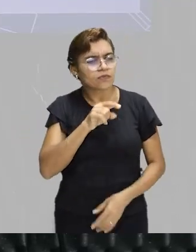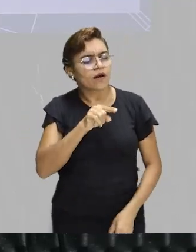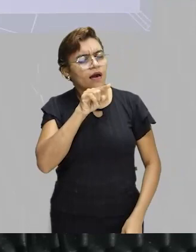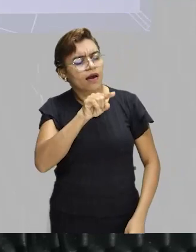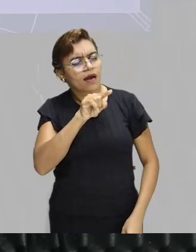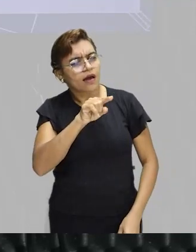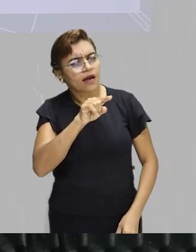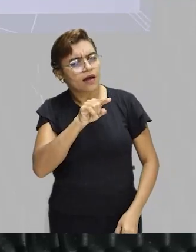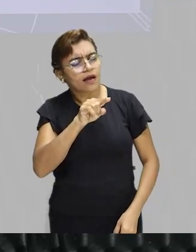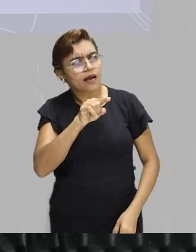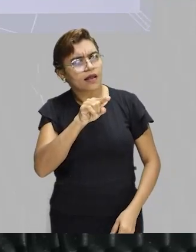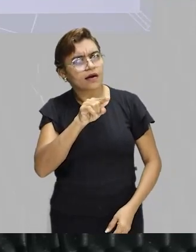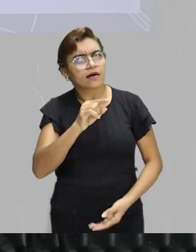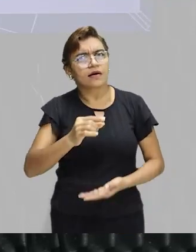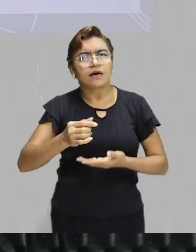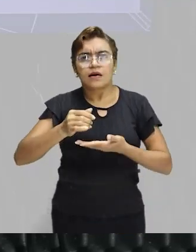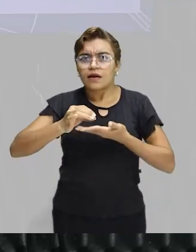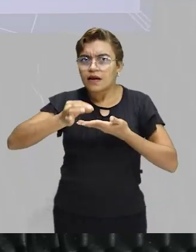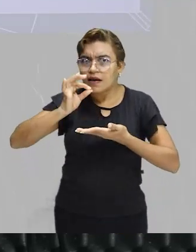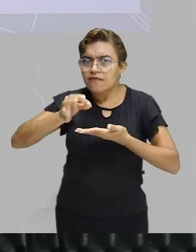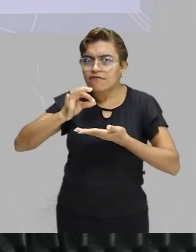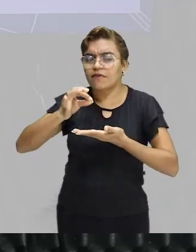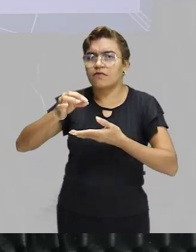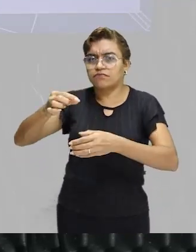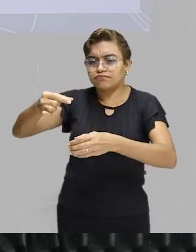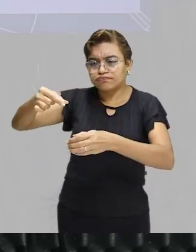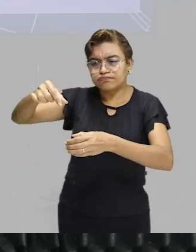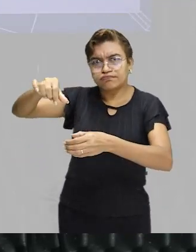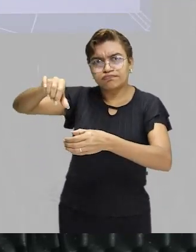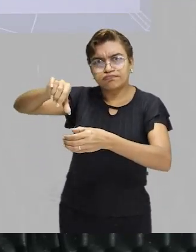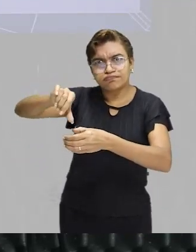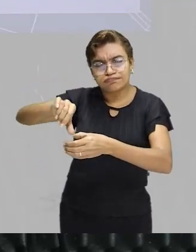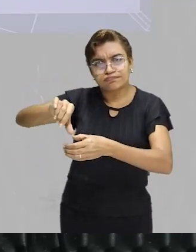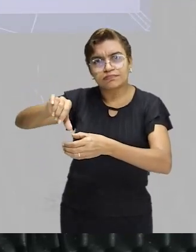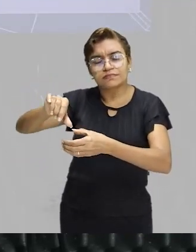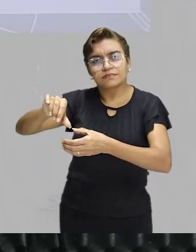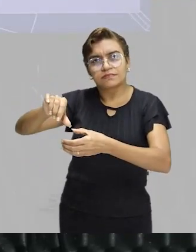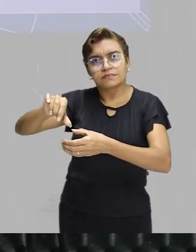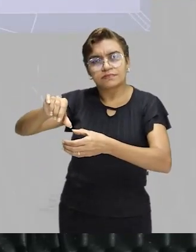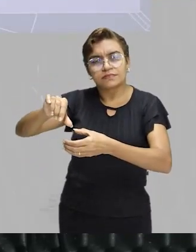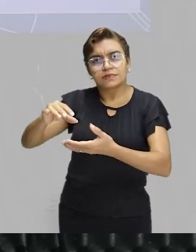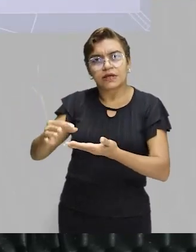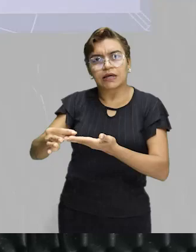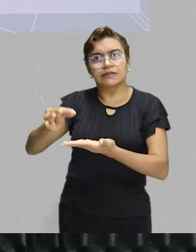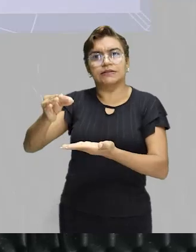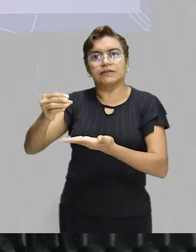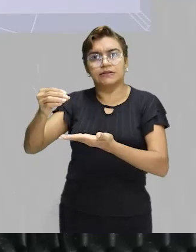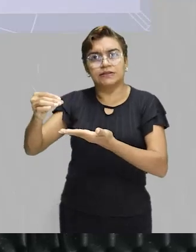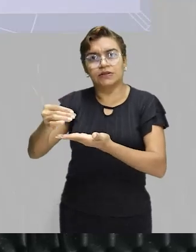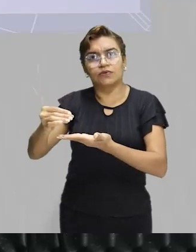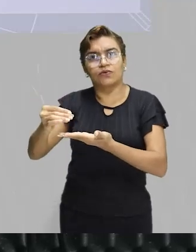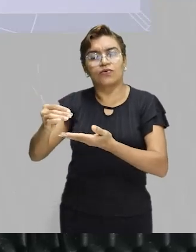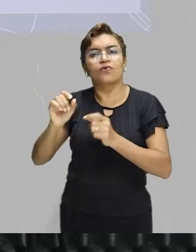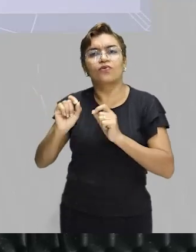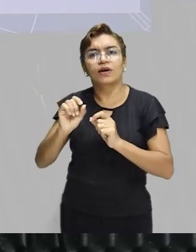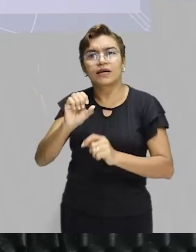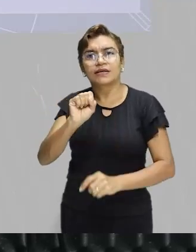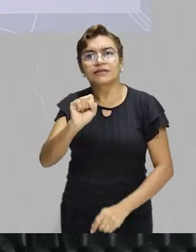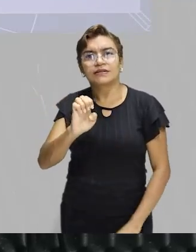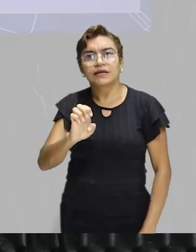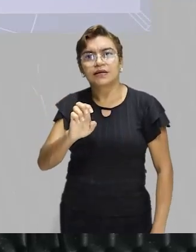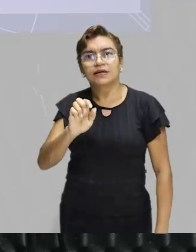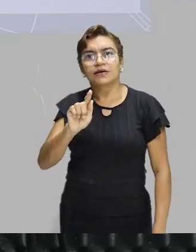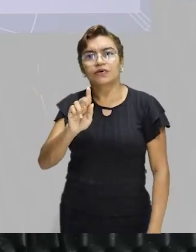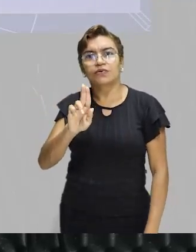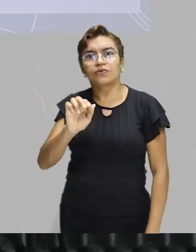onde? Ela bebeu o café. Ela segurou para beber o café. O que ela pode ter segurado? A xícara. Tá? Então,